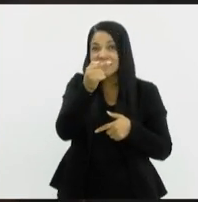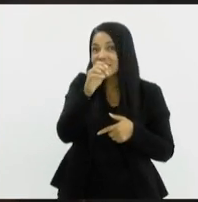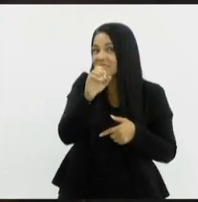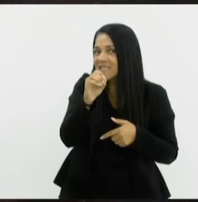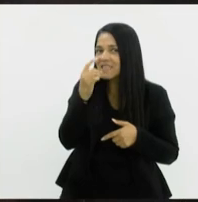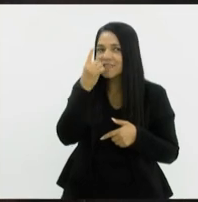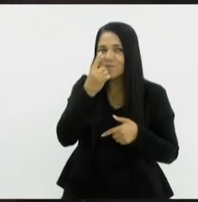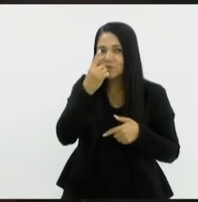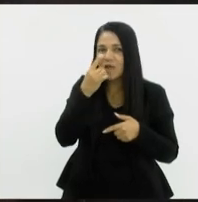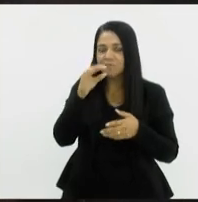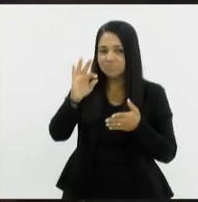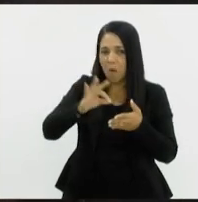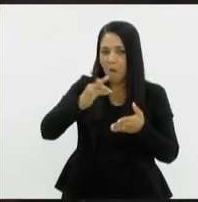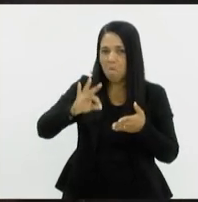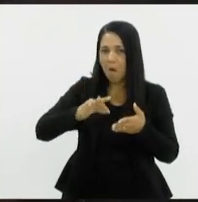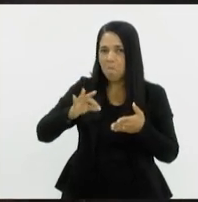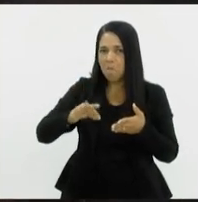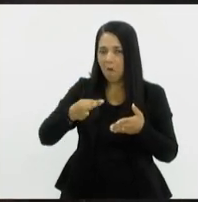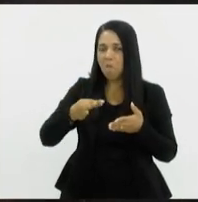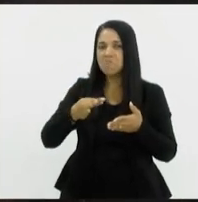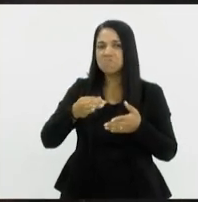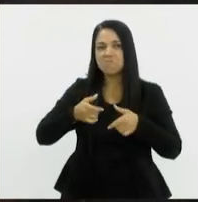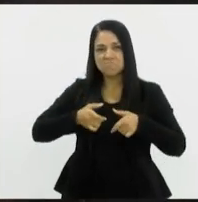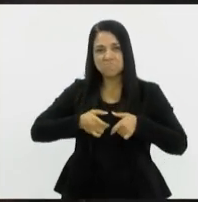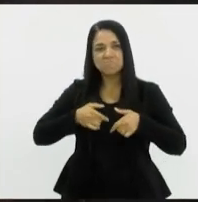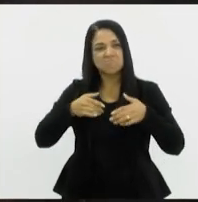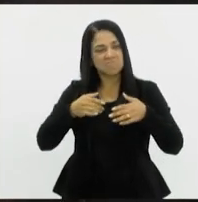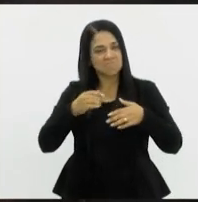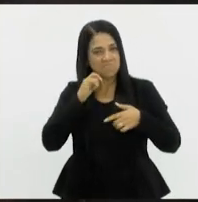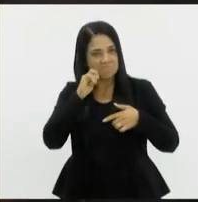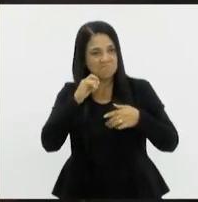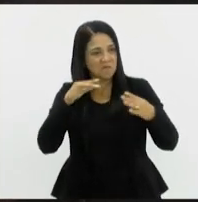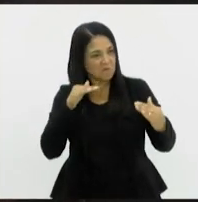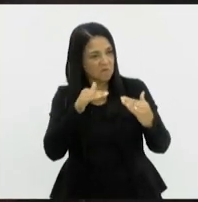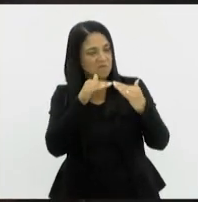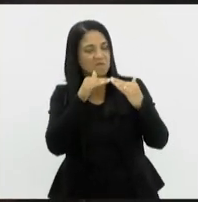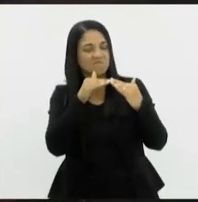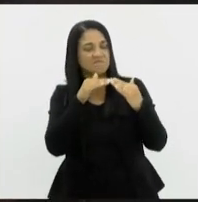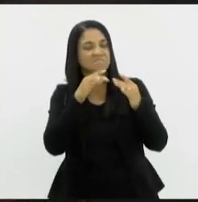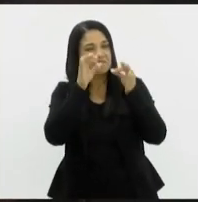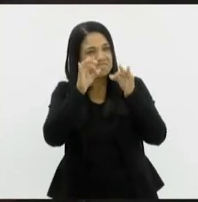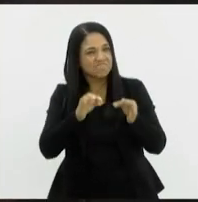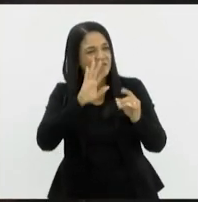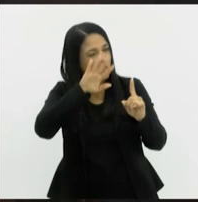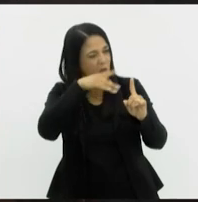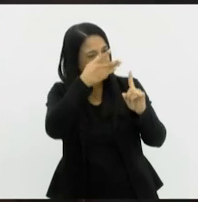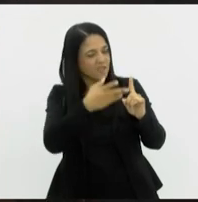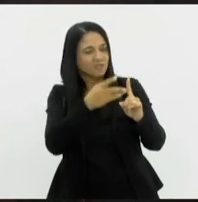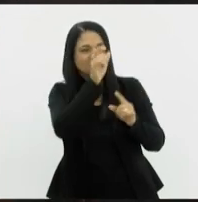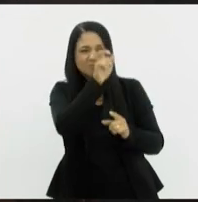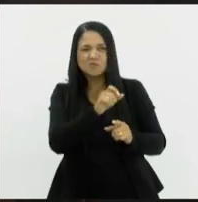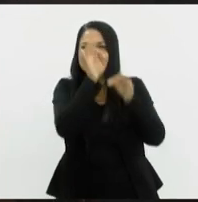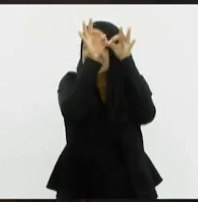medalha, é porque a gente tem certeza que essa homenagem nós estamos entregando para a pessoa certa. Então, capitão, eu